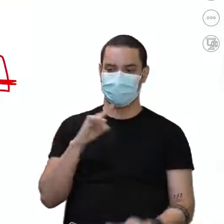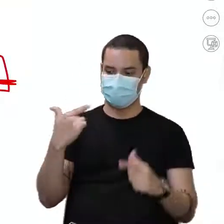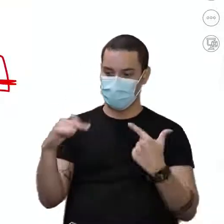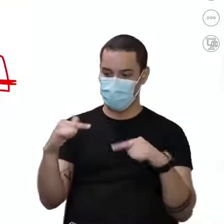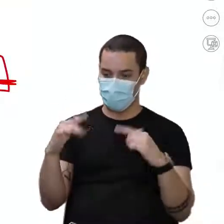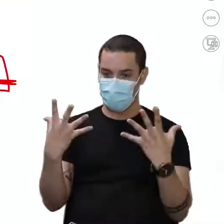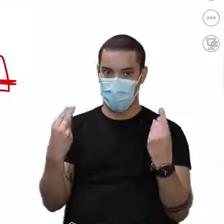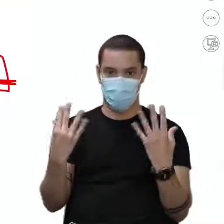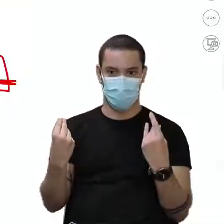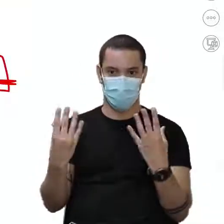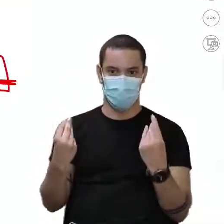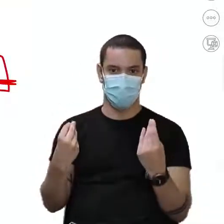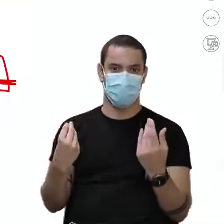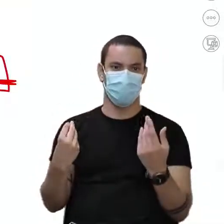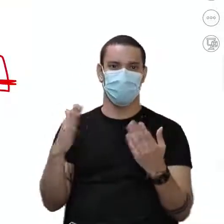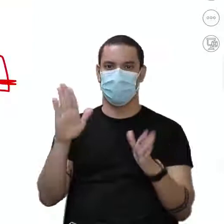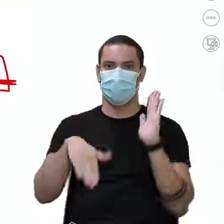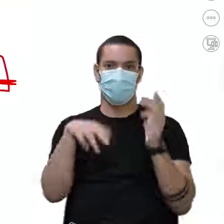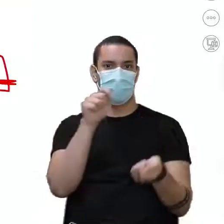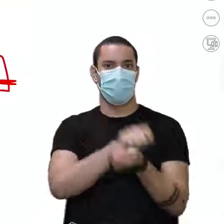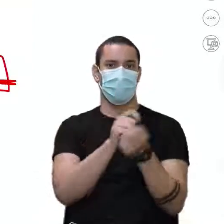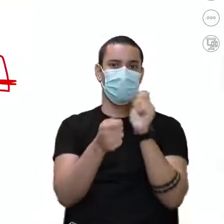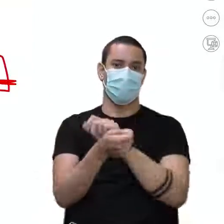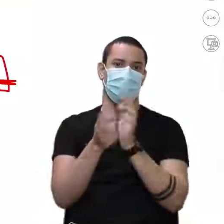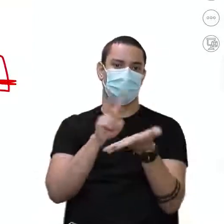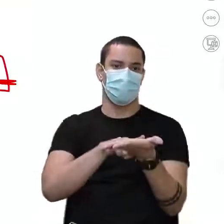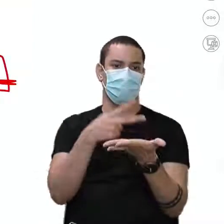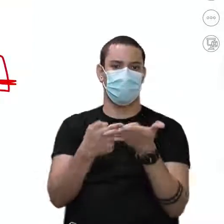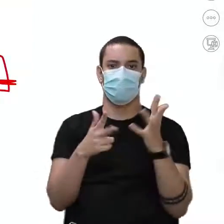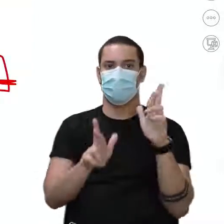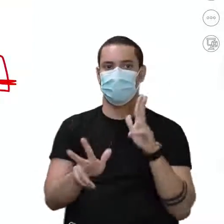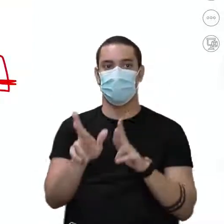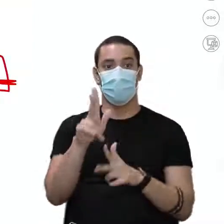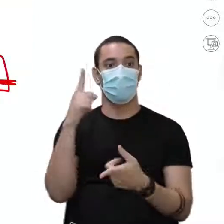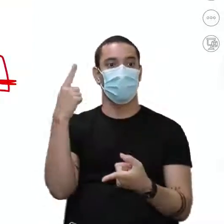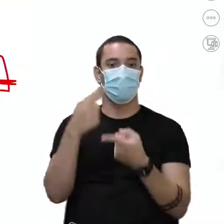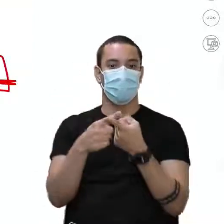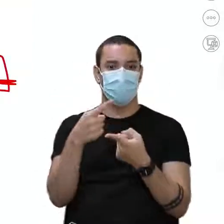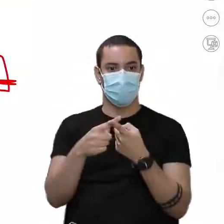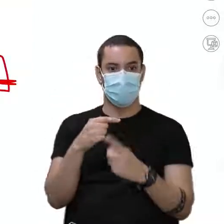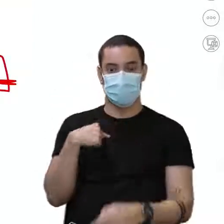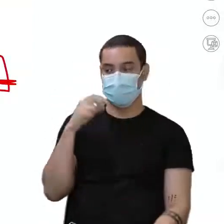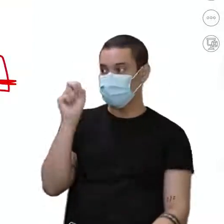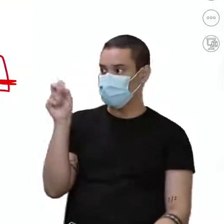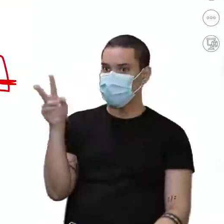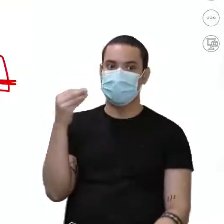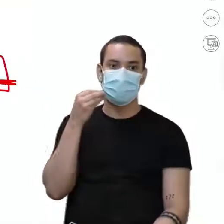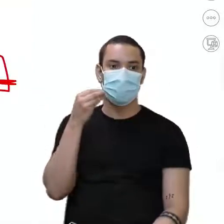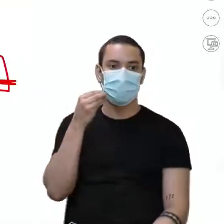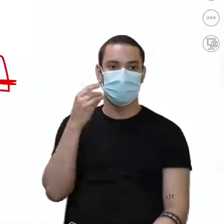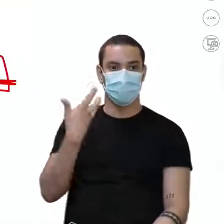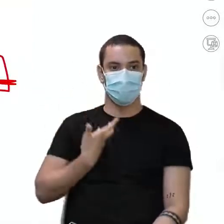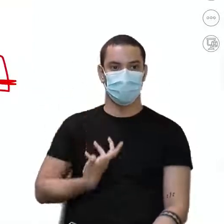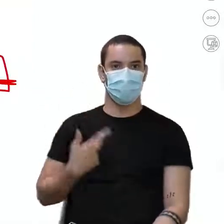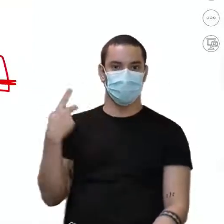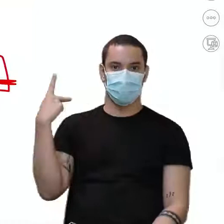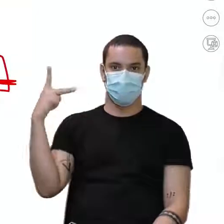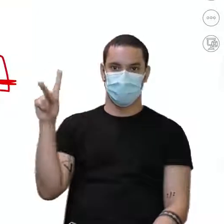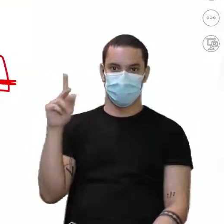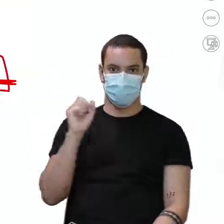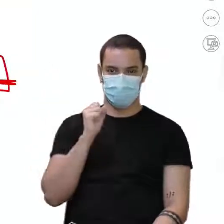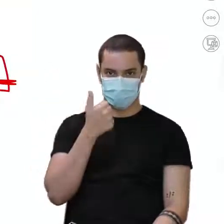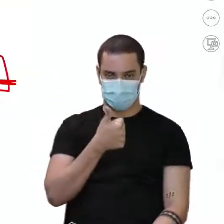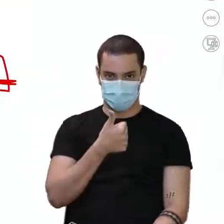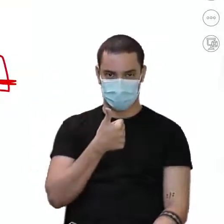bastante. Tudo bem? Você vai adaptando a sua tradução. Porque eu vejo essa evidência do cansaço dela. Tudo